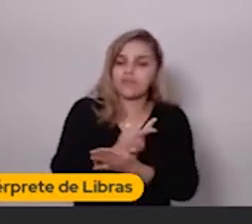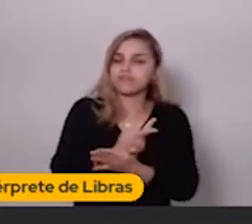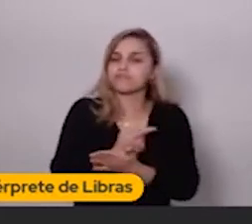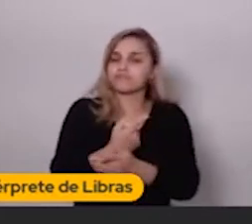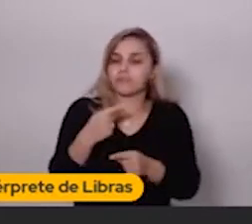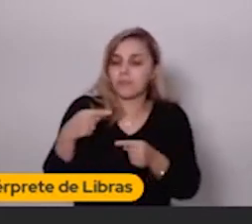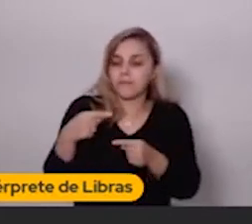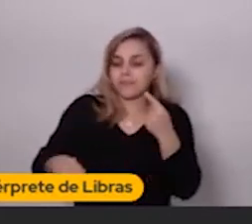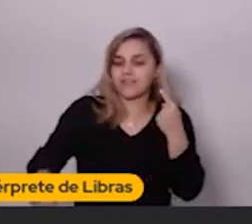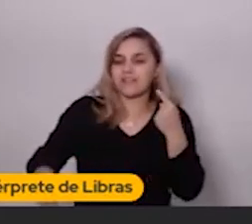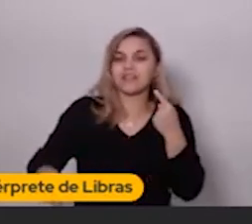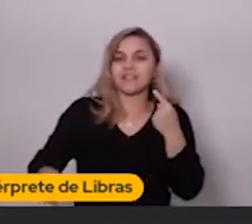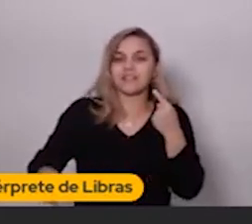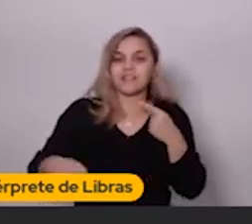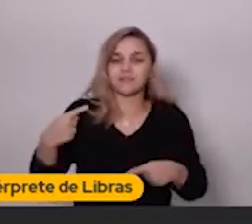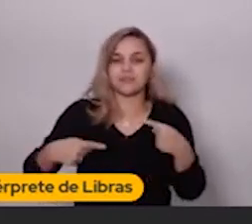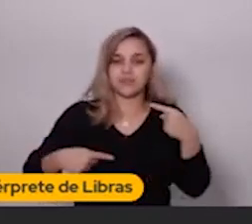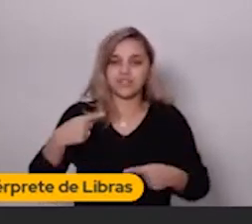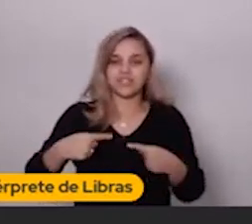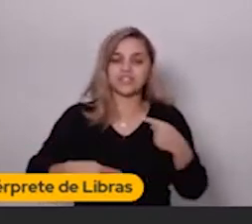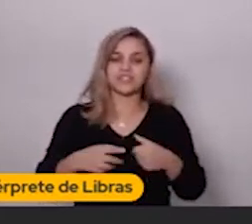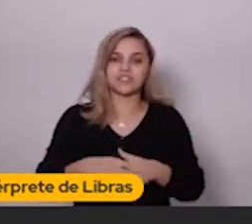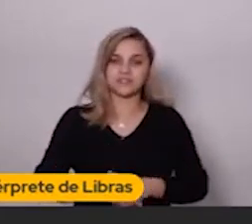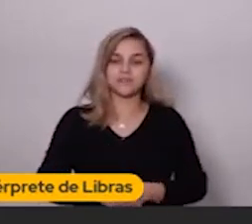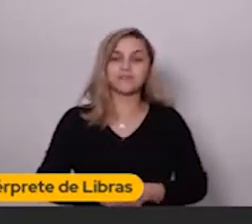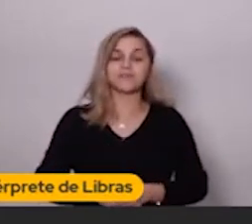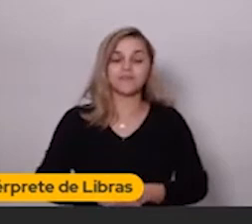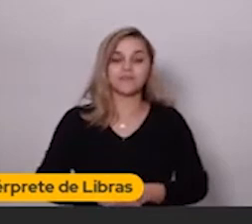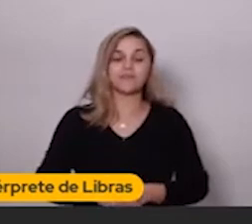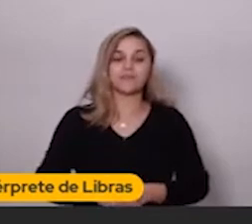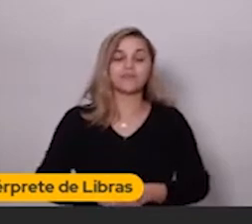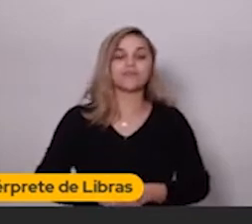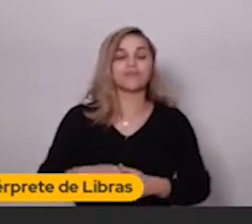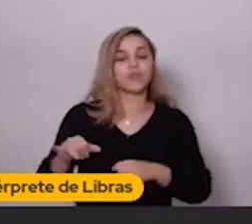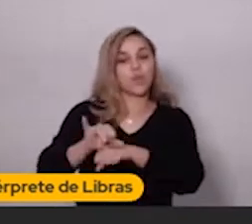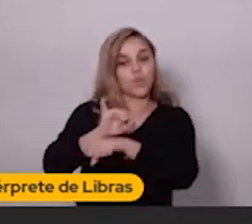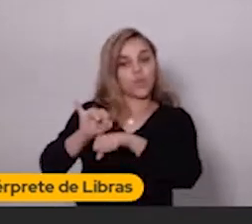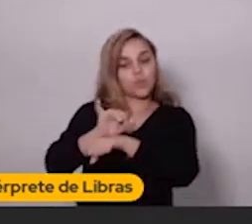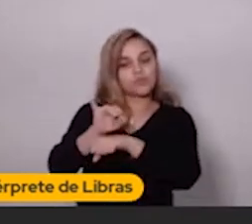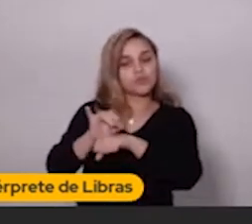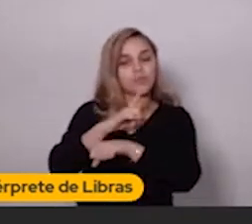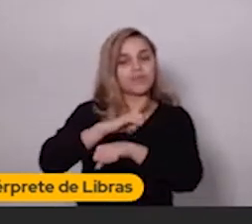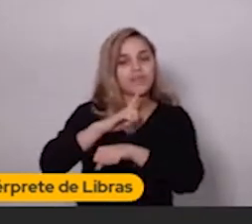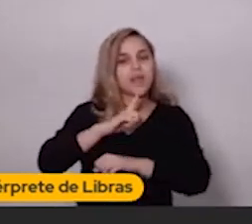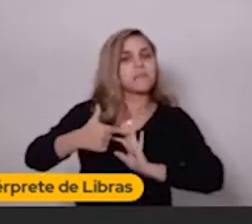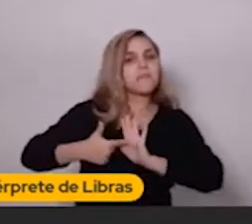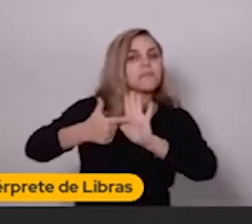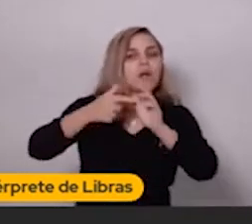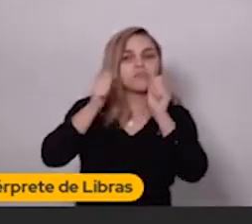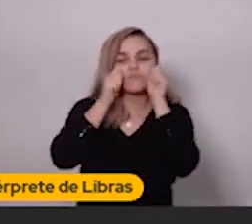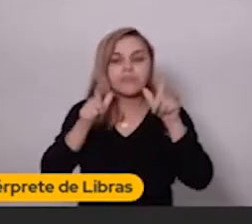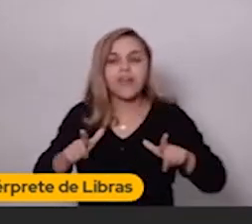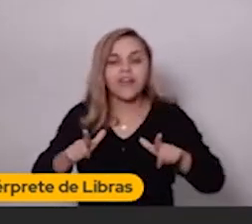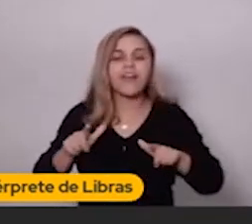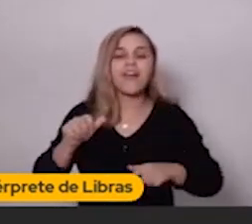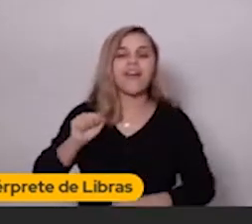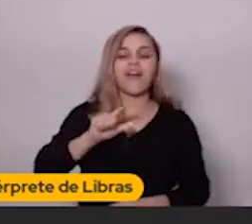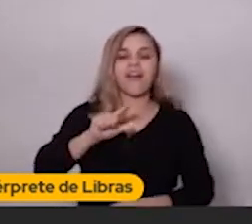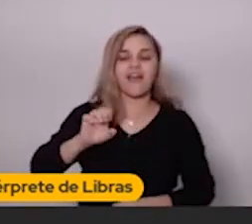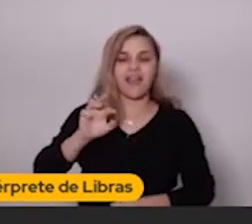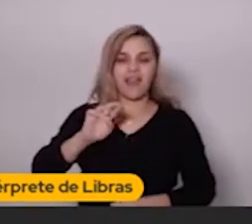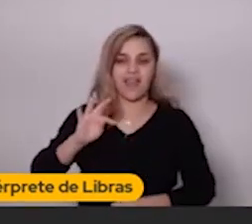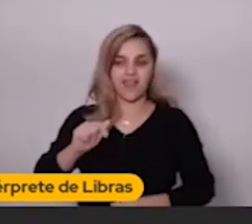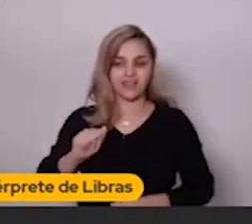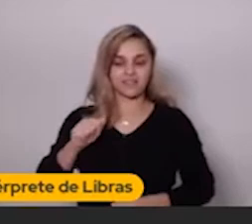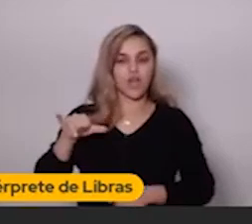políticas? Na primeira violação, né, o canal recebe só um alerta, um warning, como a gente fala em inglês, né? O YouTube